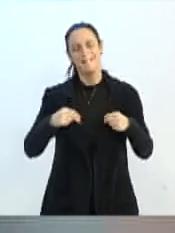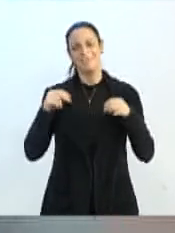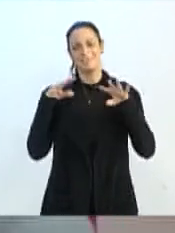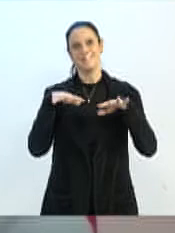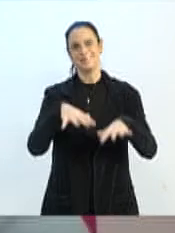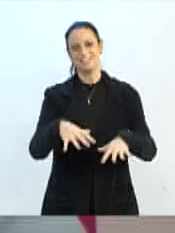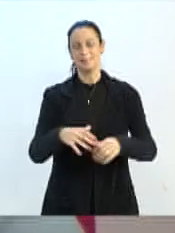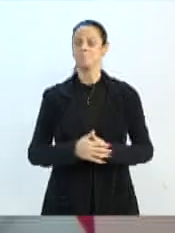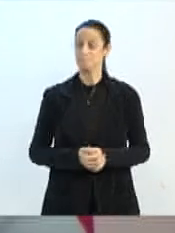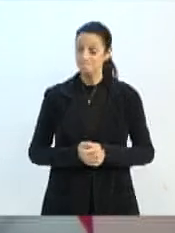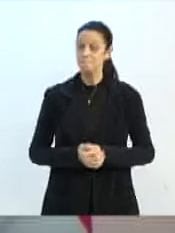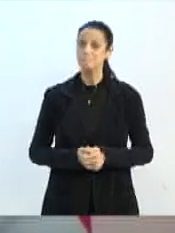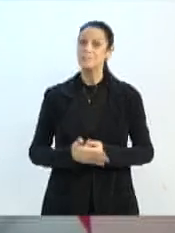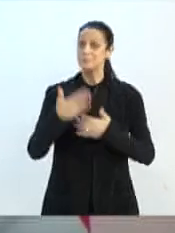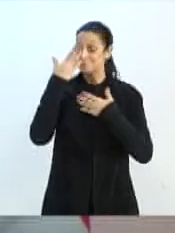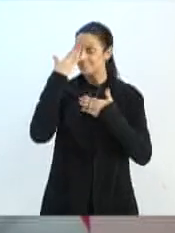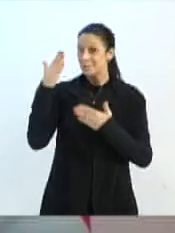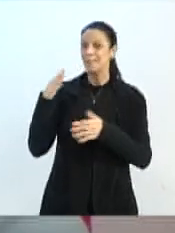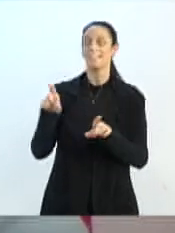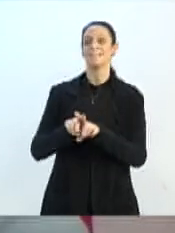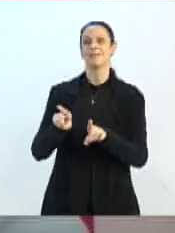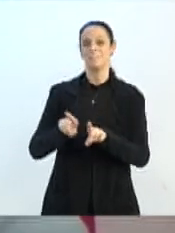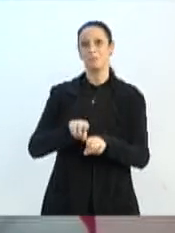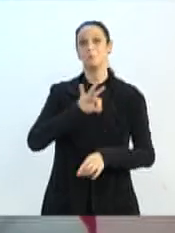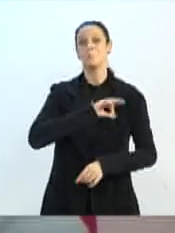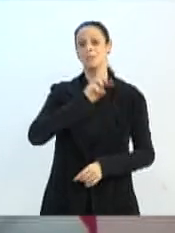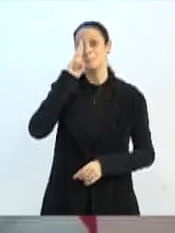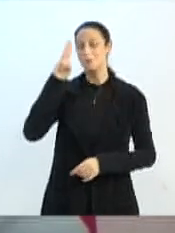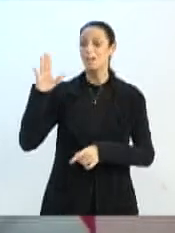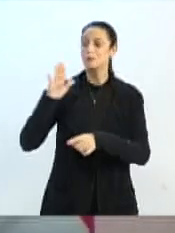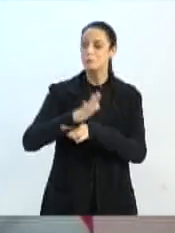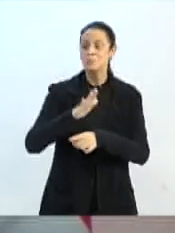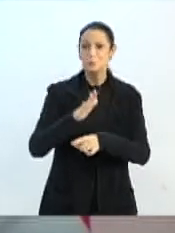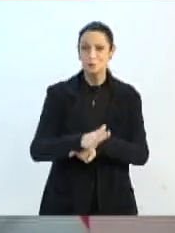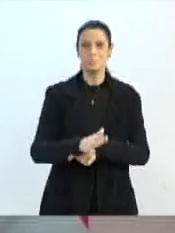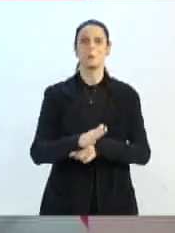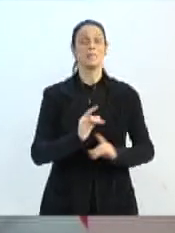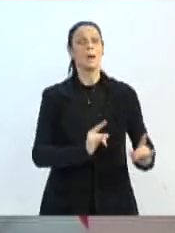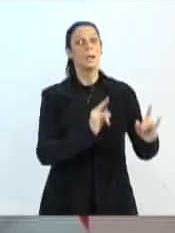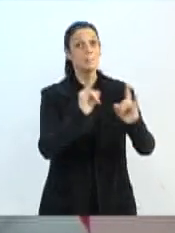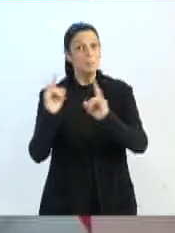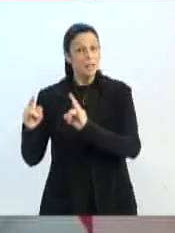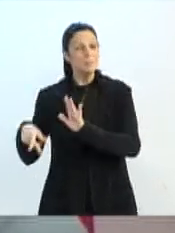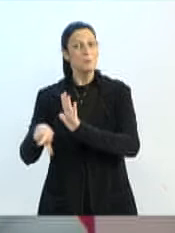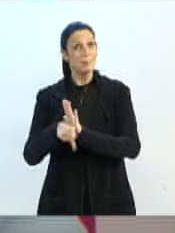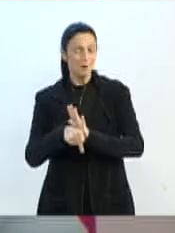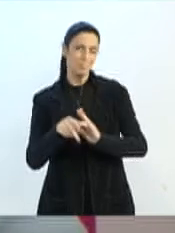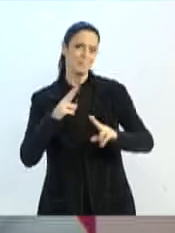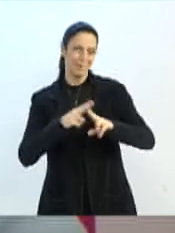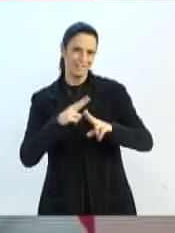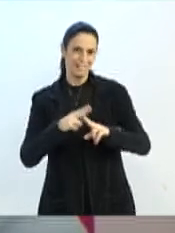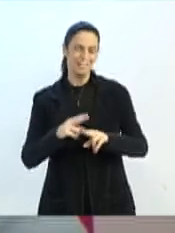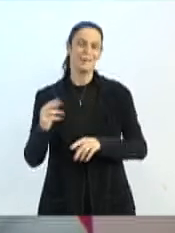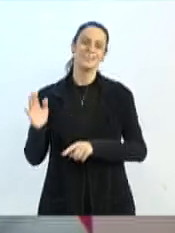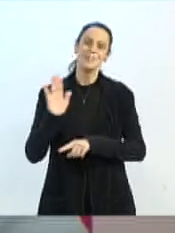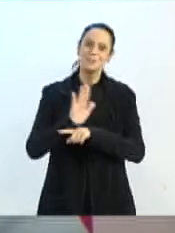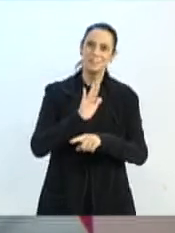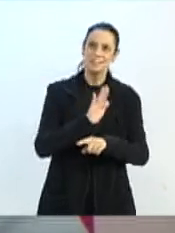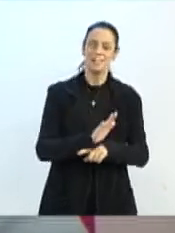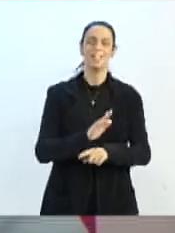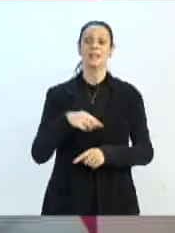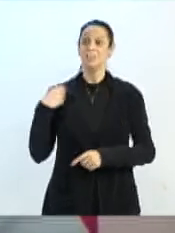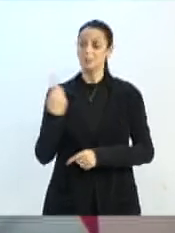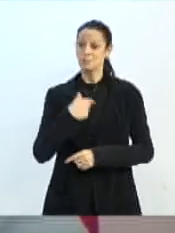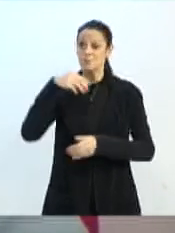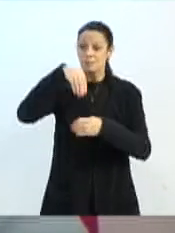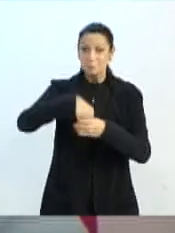estar fazendo a segurança e humanizando também aquele local, e quanto é importante nós fortalecemos essas políticas dentro